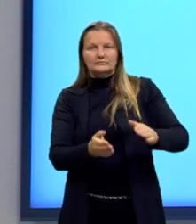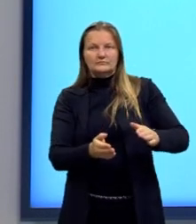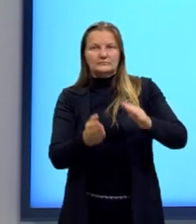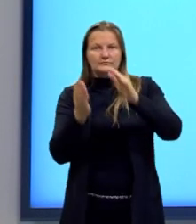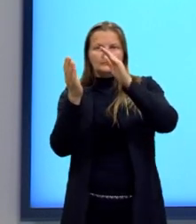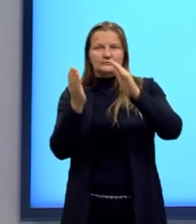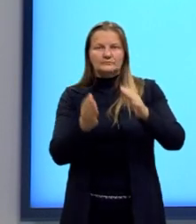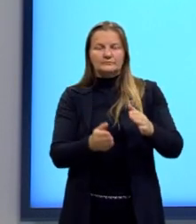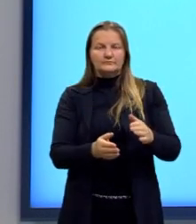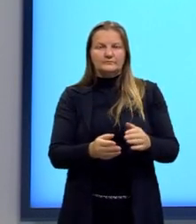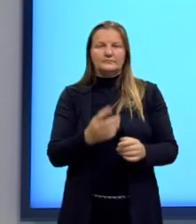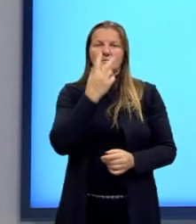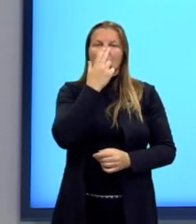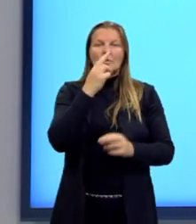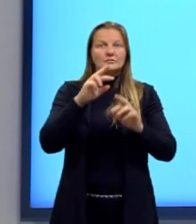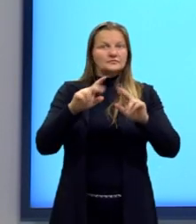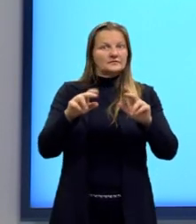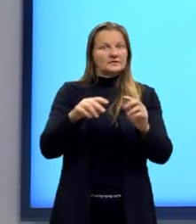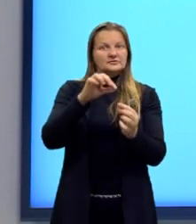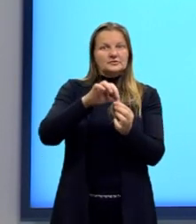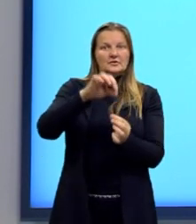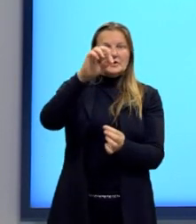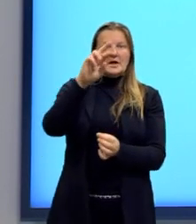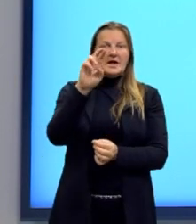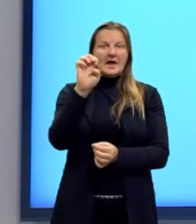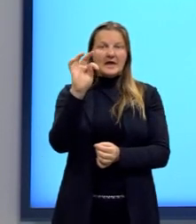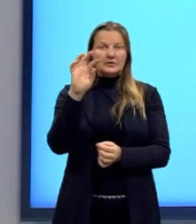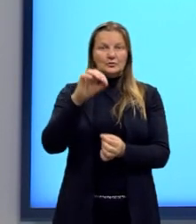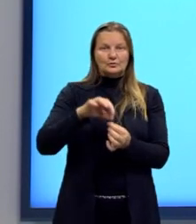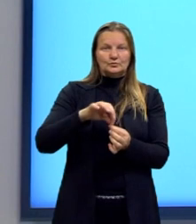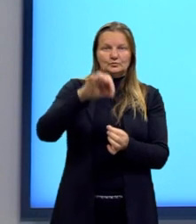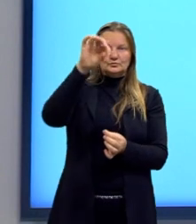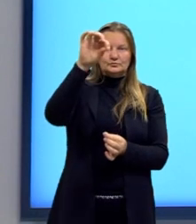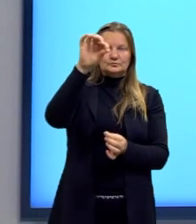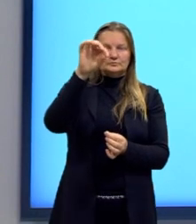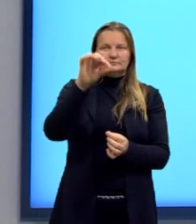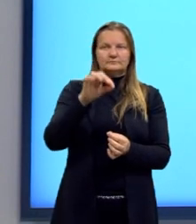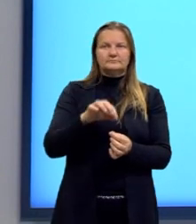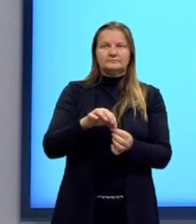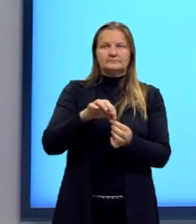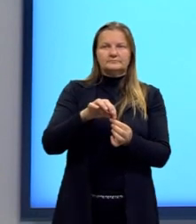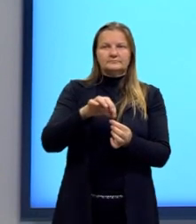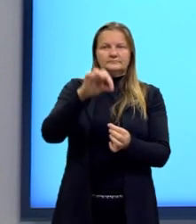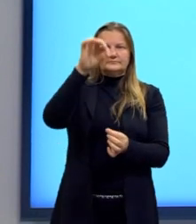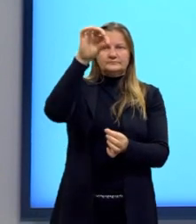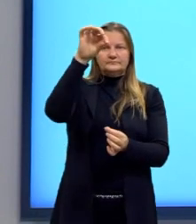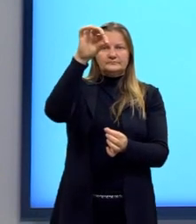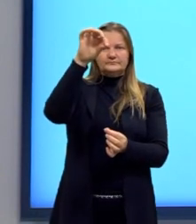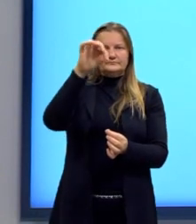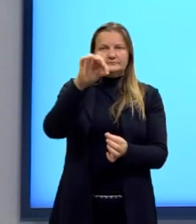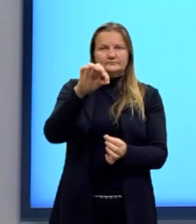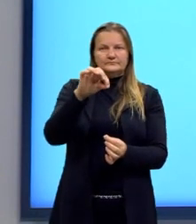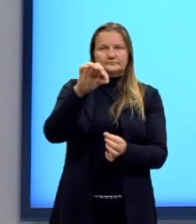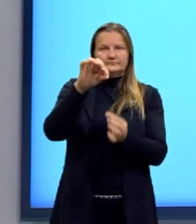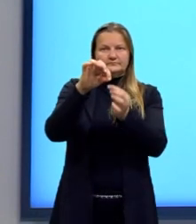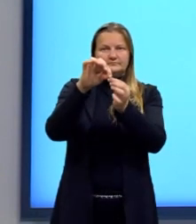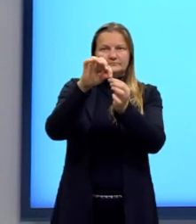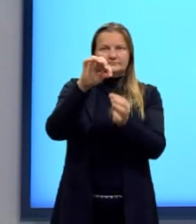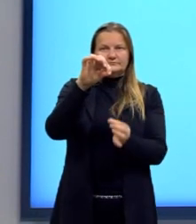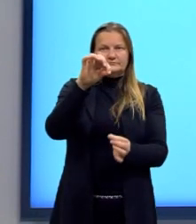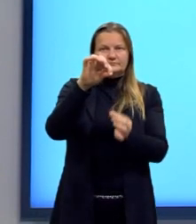como acontece no cone reto né aqui se nos ligarmos através do nosso eixo né o vértice